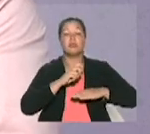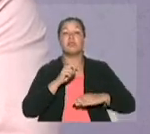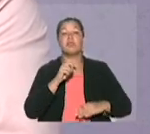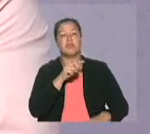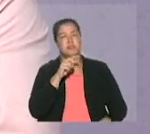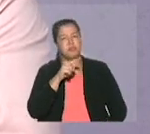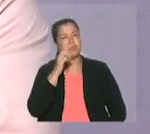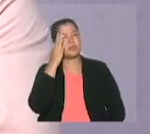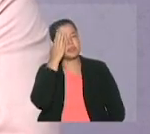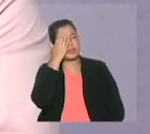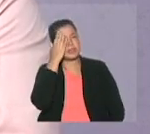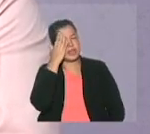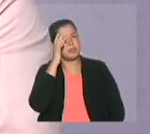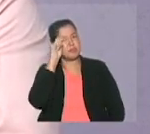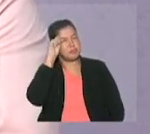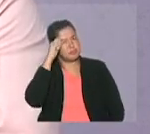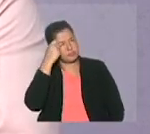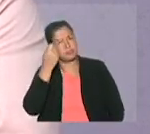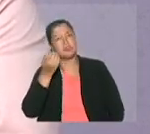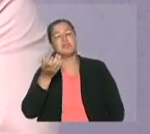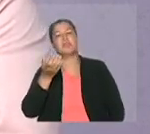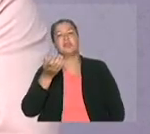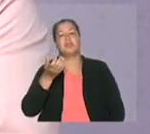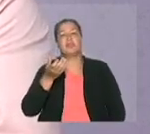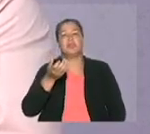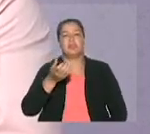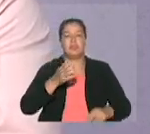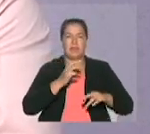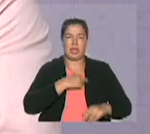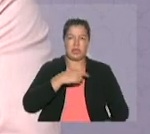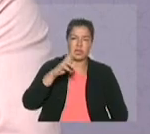você sabe também que tem muitos negros